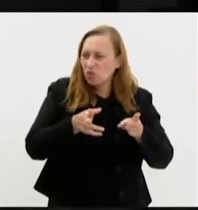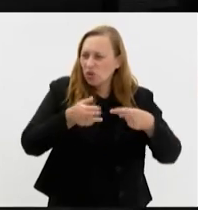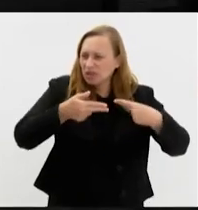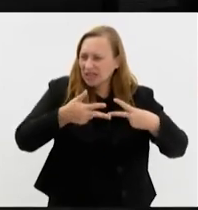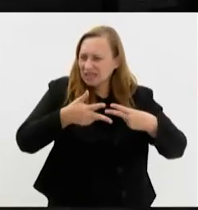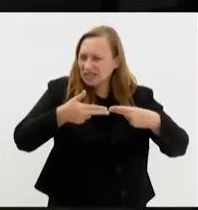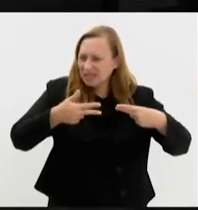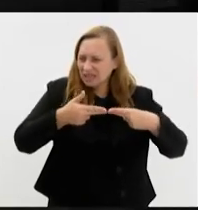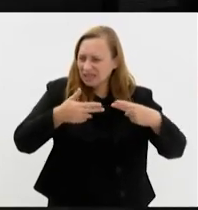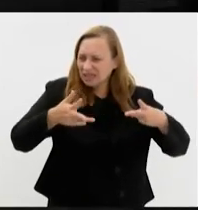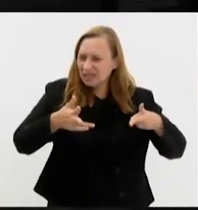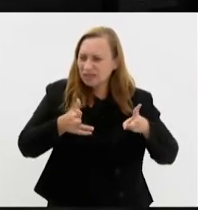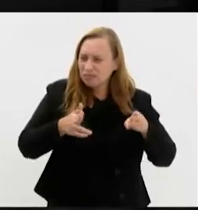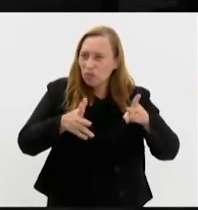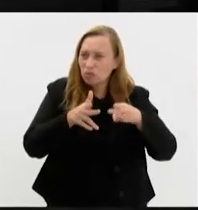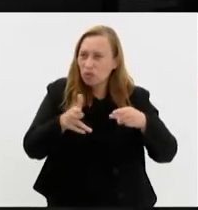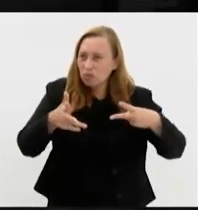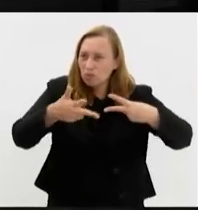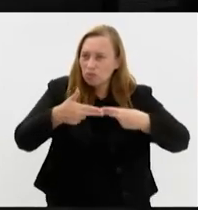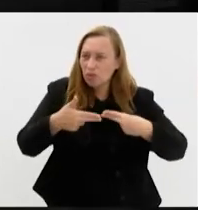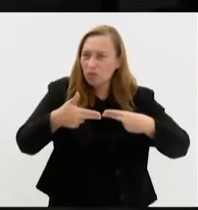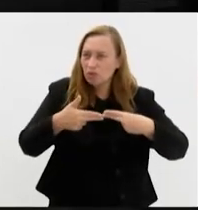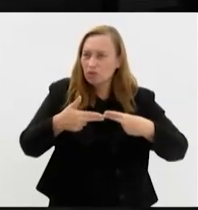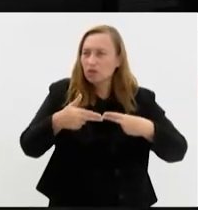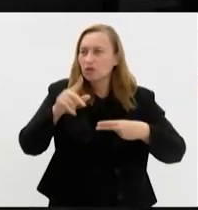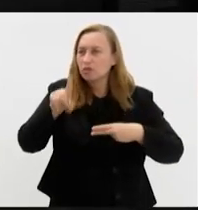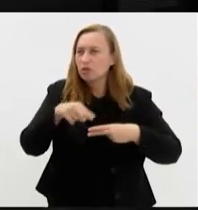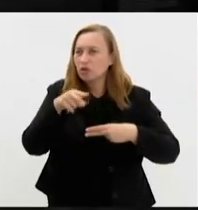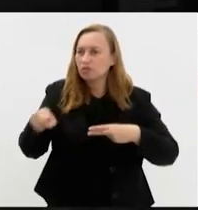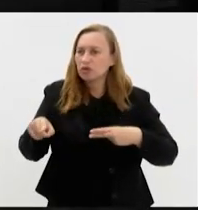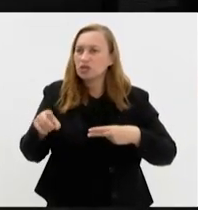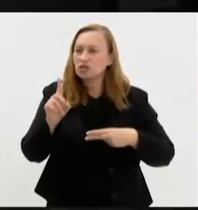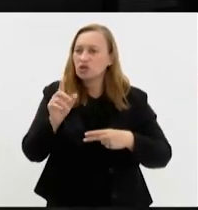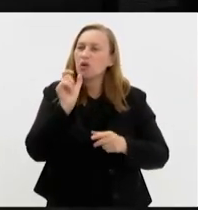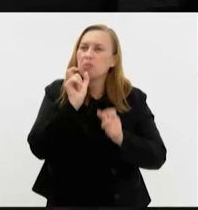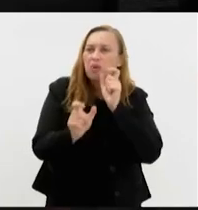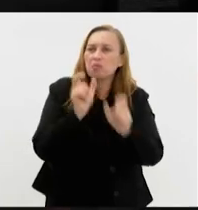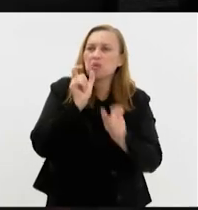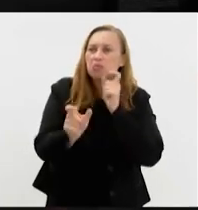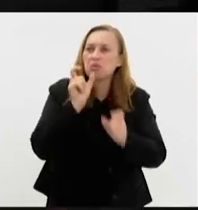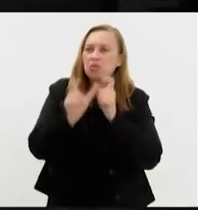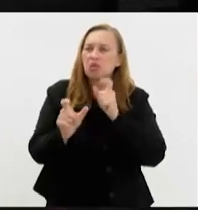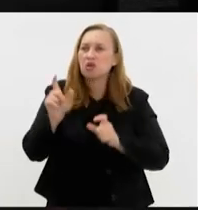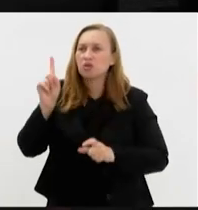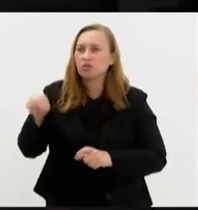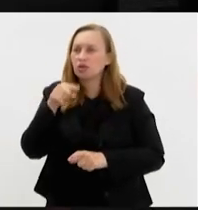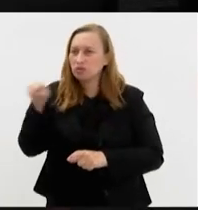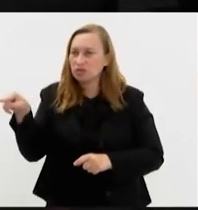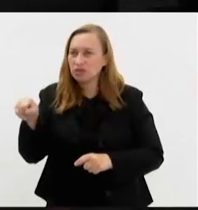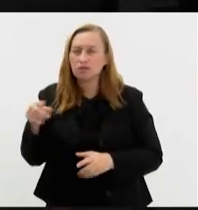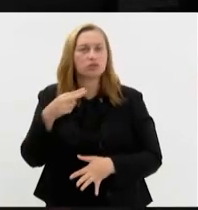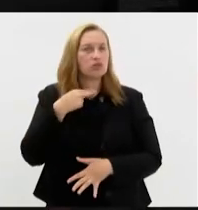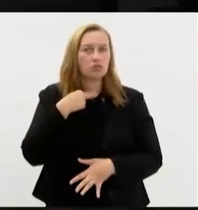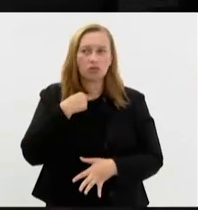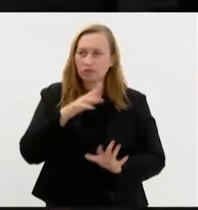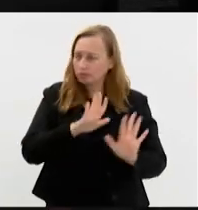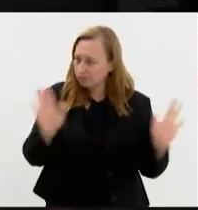de internet passar a proibir as ofensas calúnia injúria